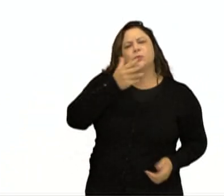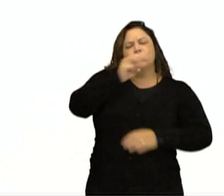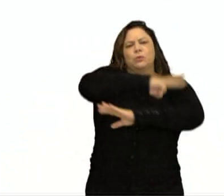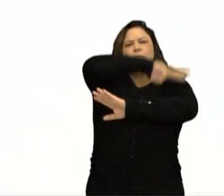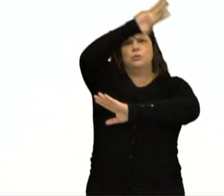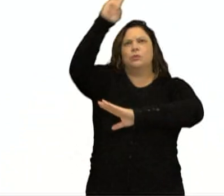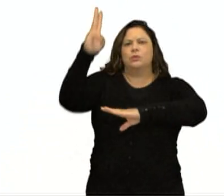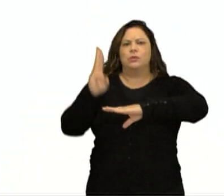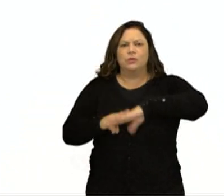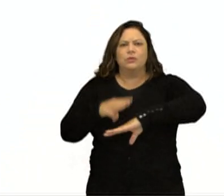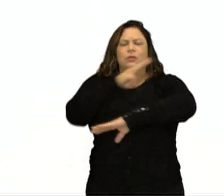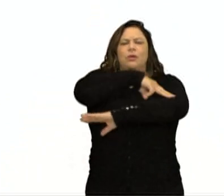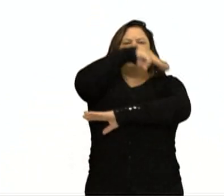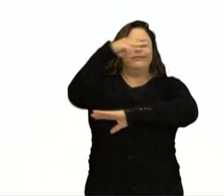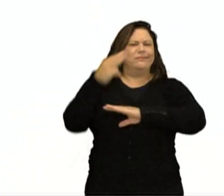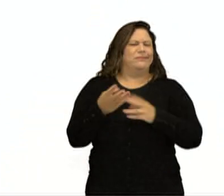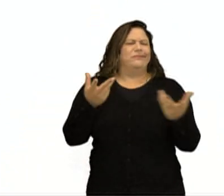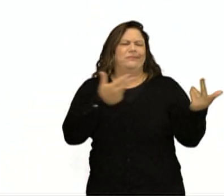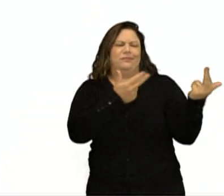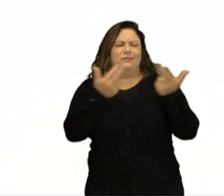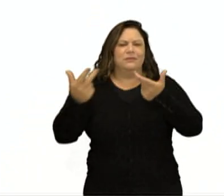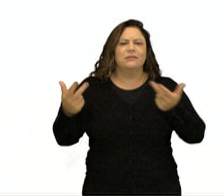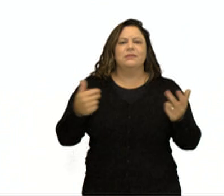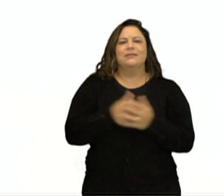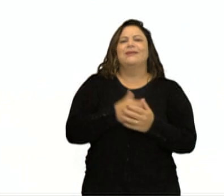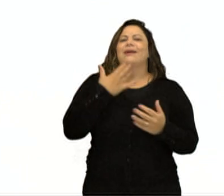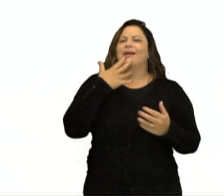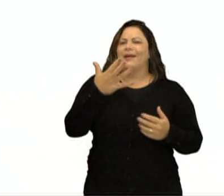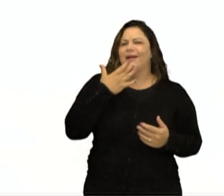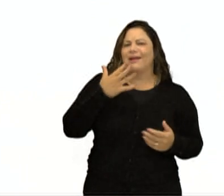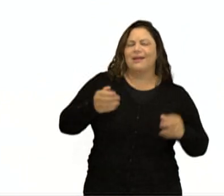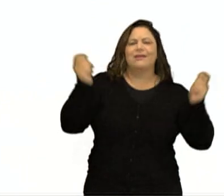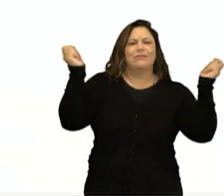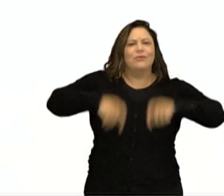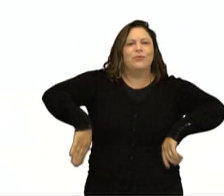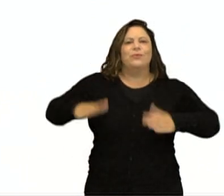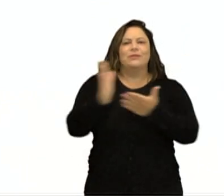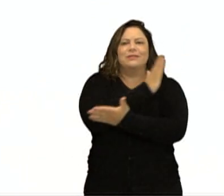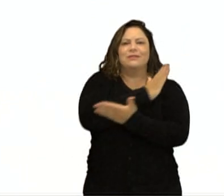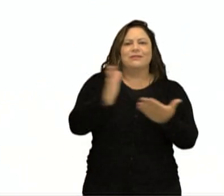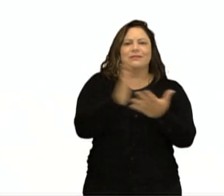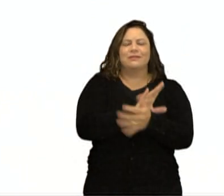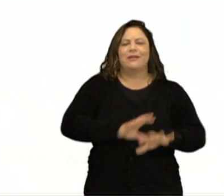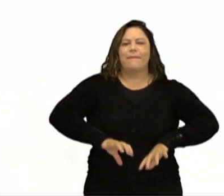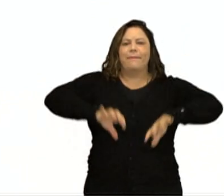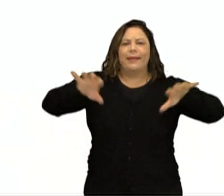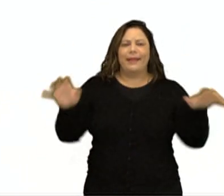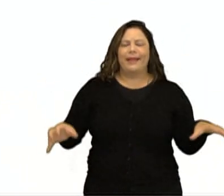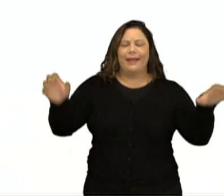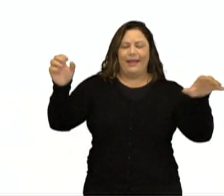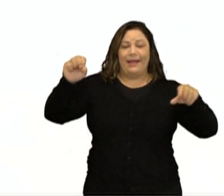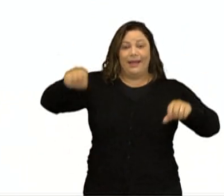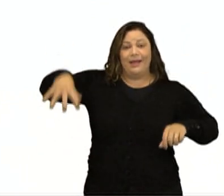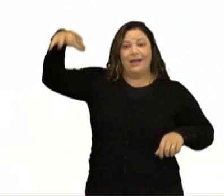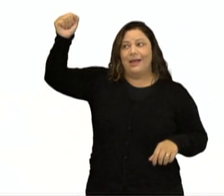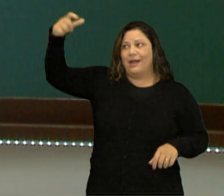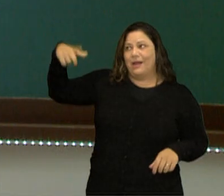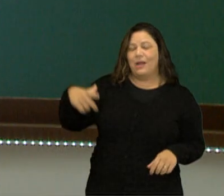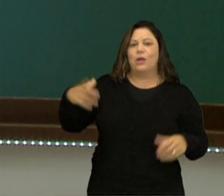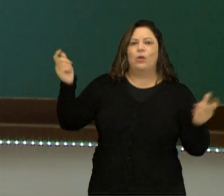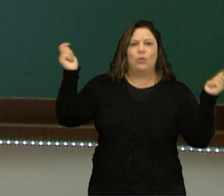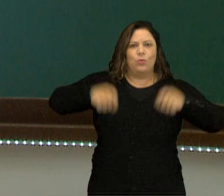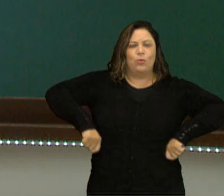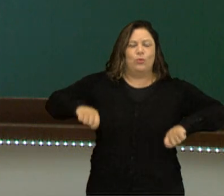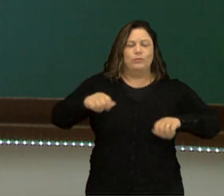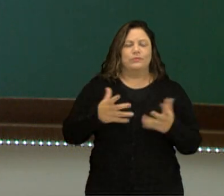arco-íris. E ele pensou o seguinte, olha, se eu consigo separar a luz, então a luz, ela é um feixe